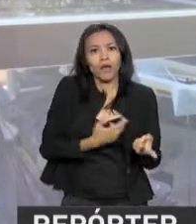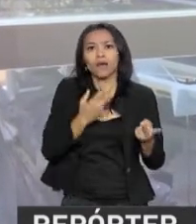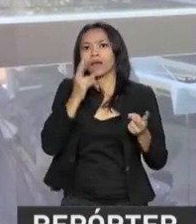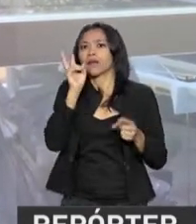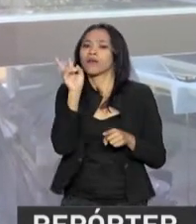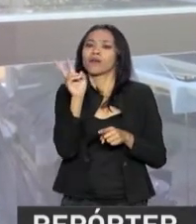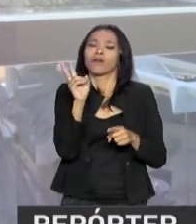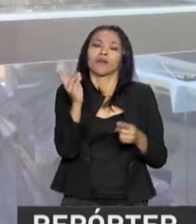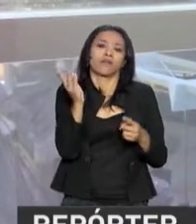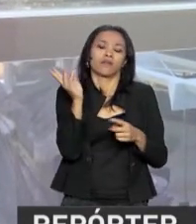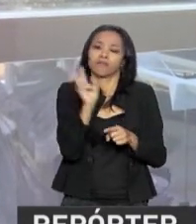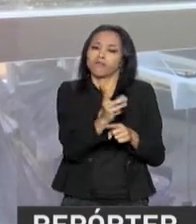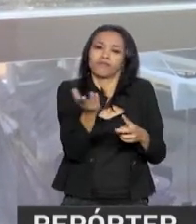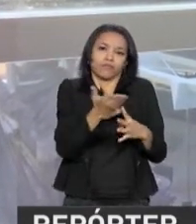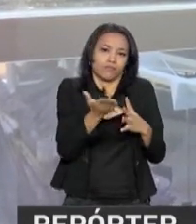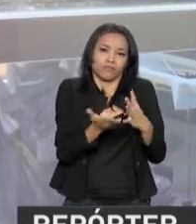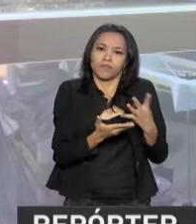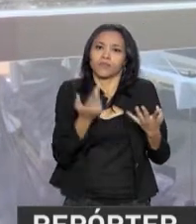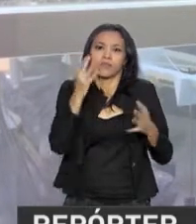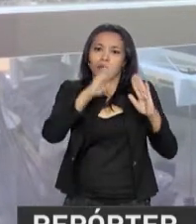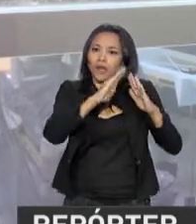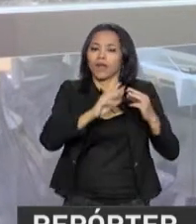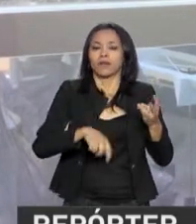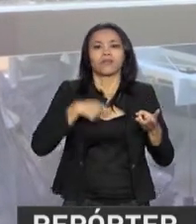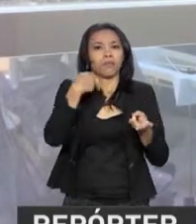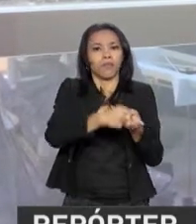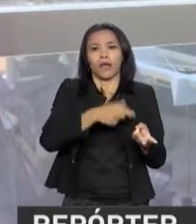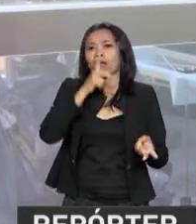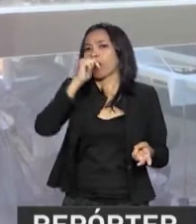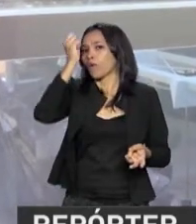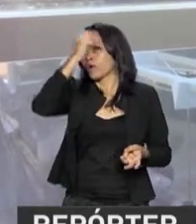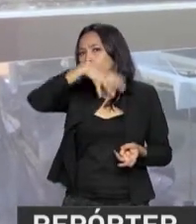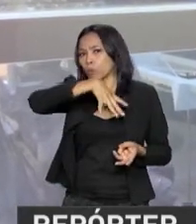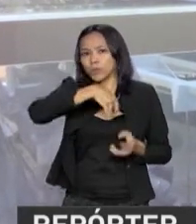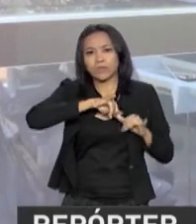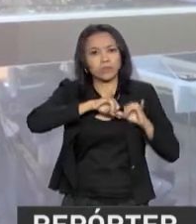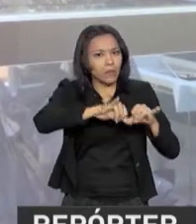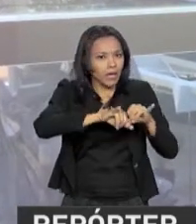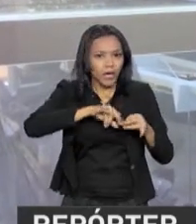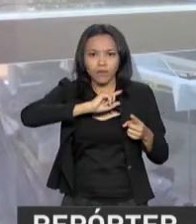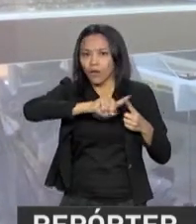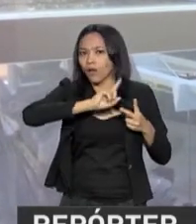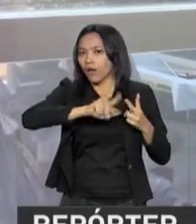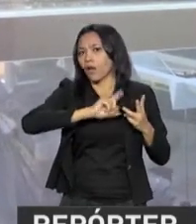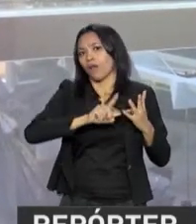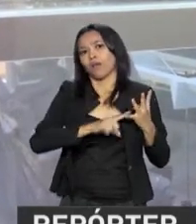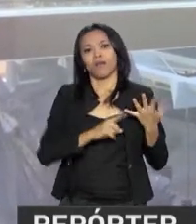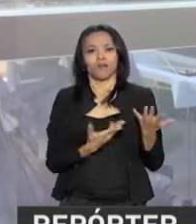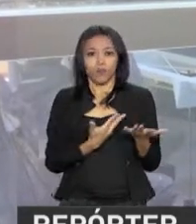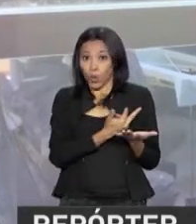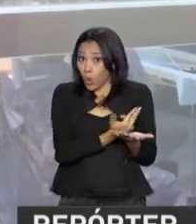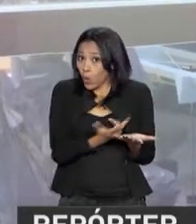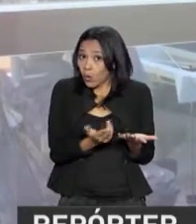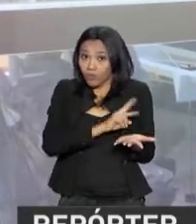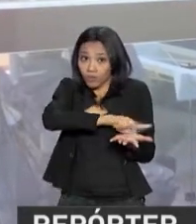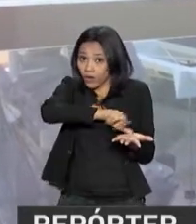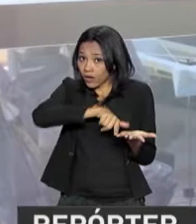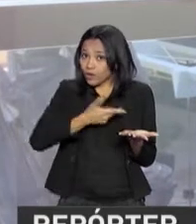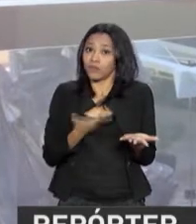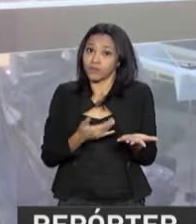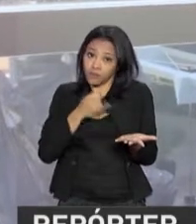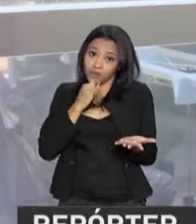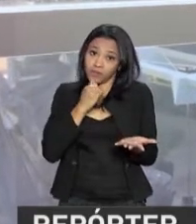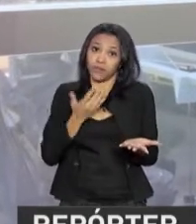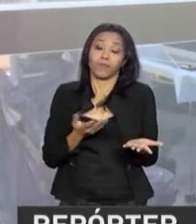da casa, ele tem o telefone, ele tem luz, água, ele tem supermercado, tem uma série de outras coisas, crediários, por